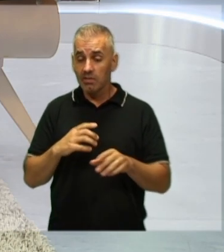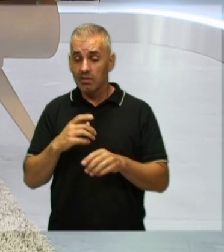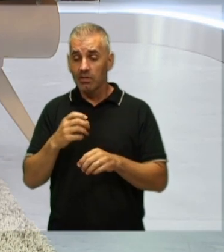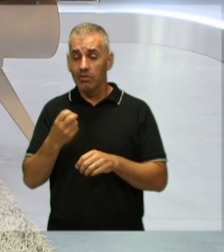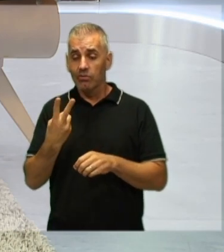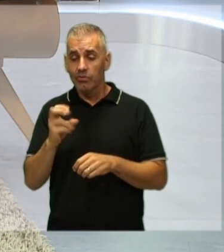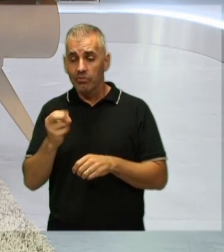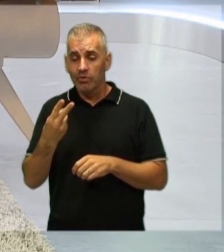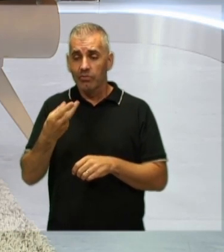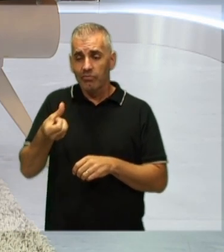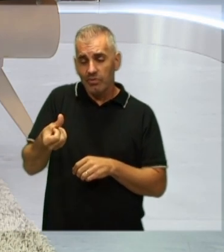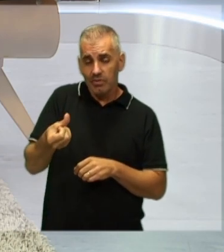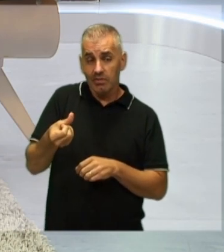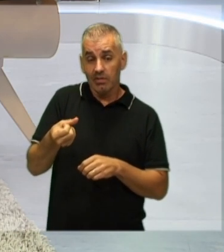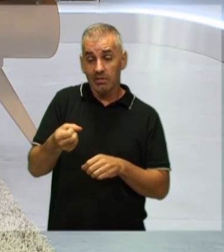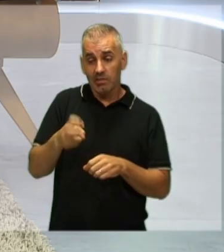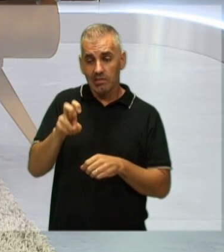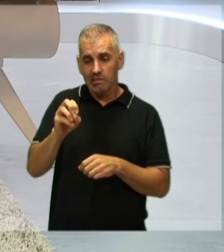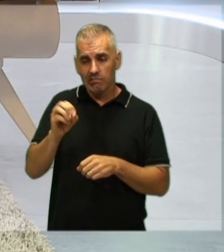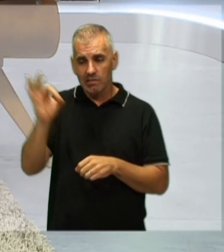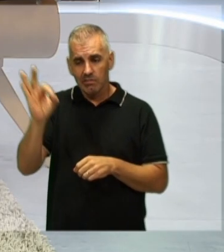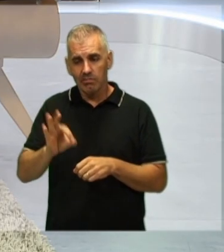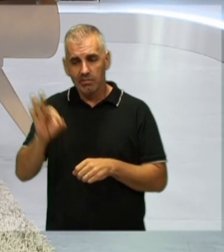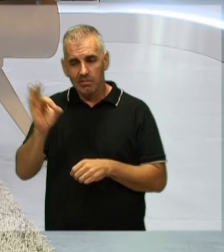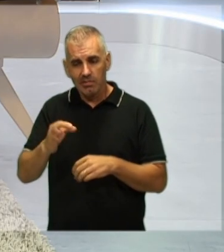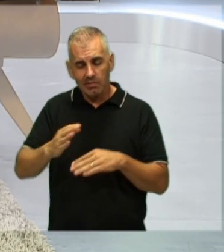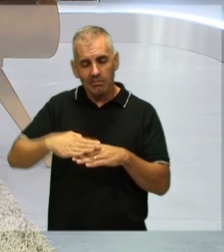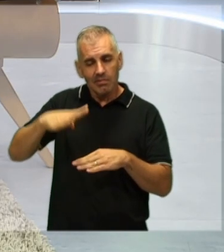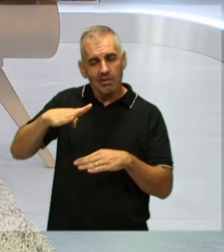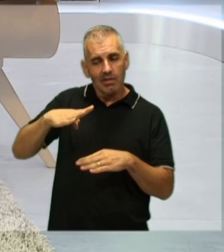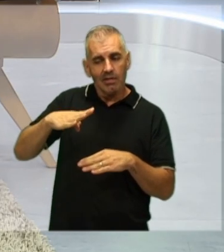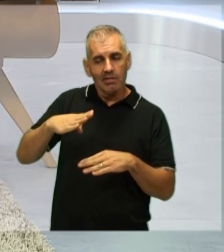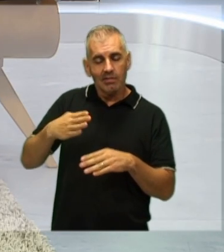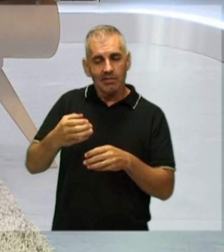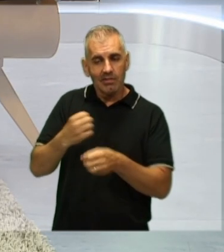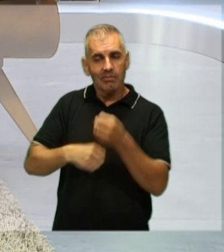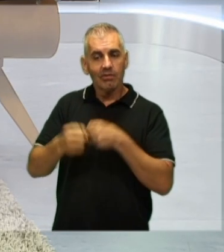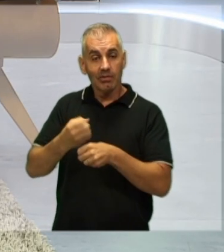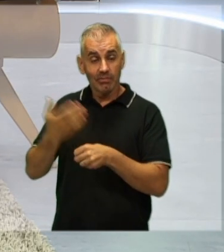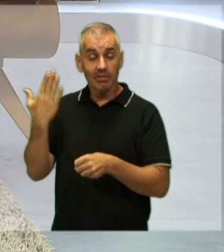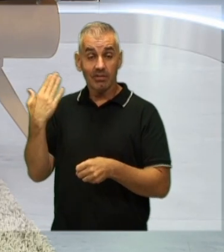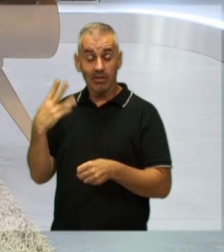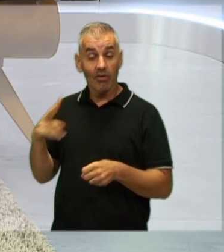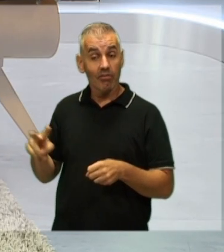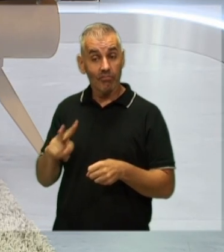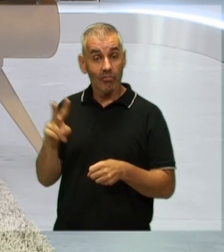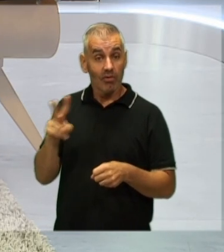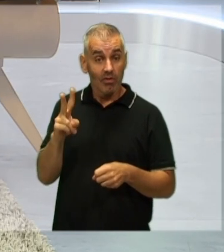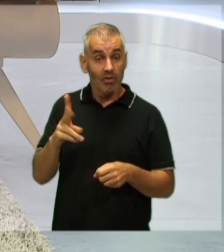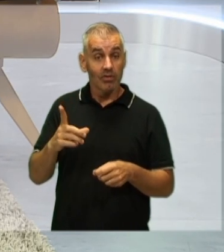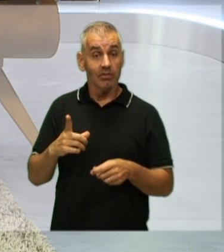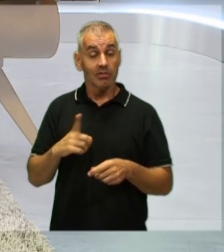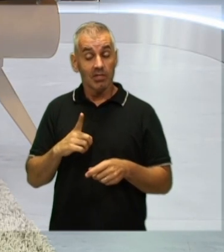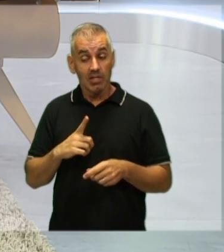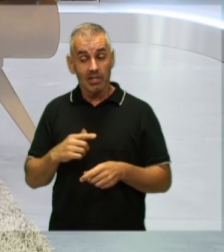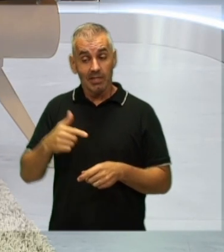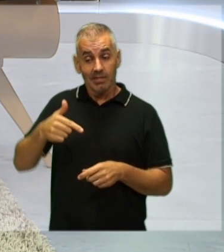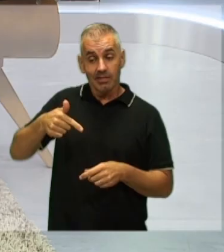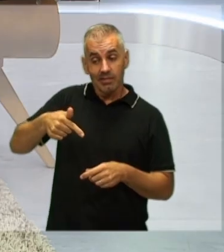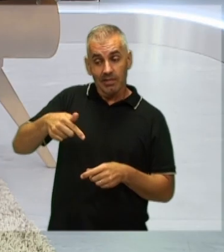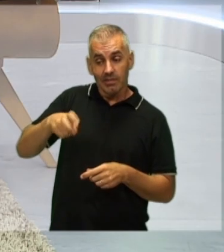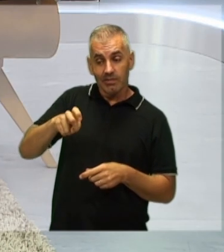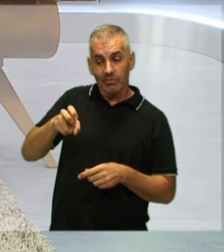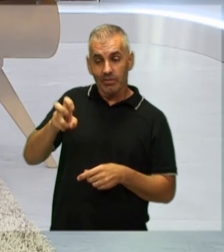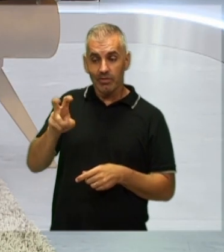50% maiores do que em 2025. São valores bem expressivos, R$ 752 mil